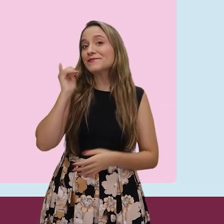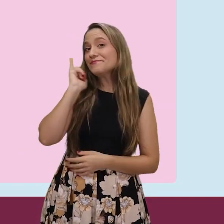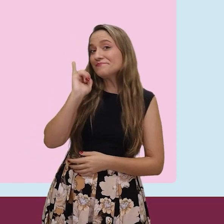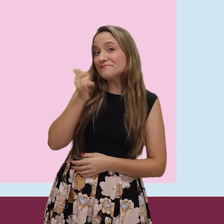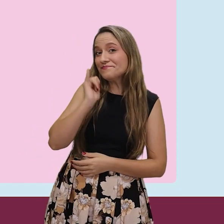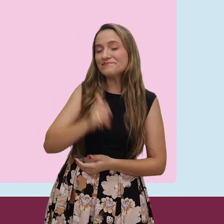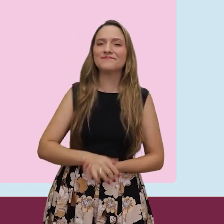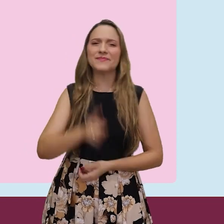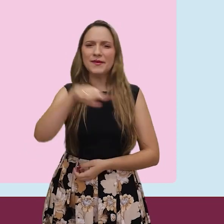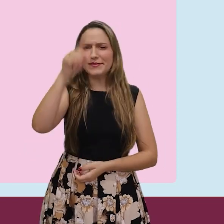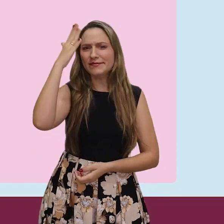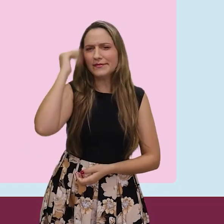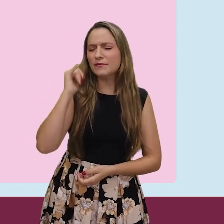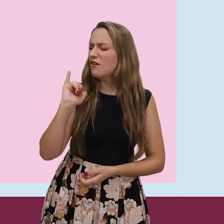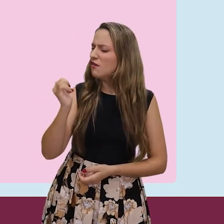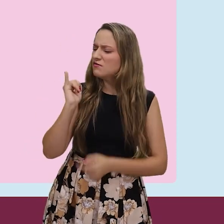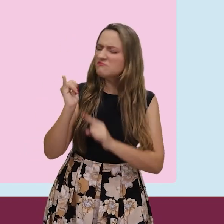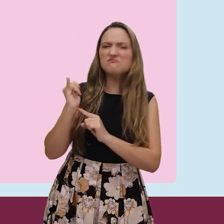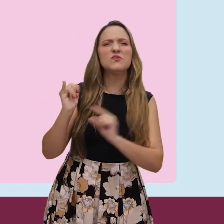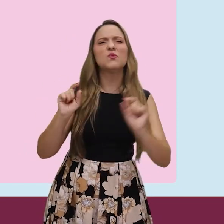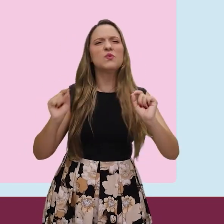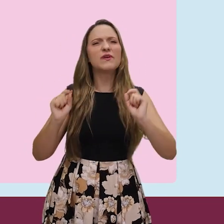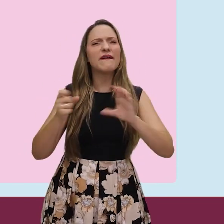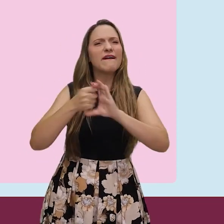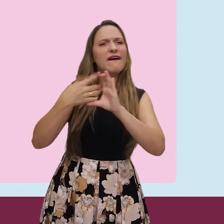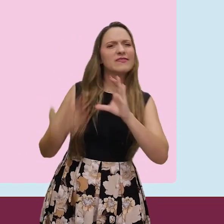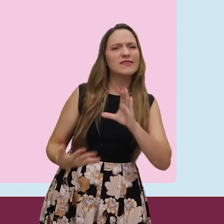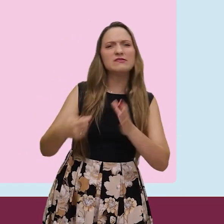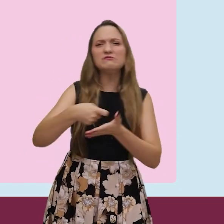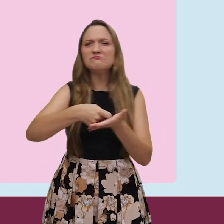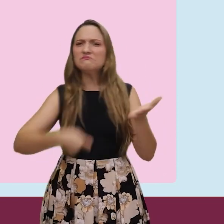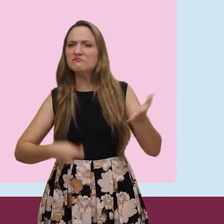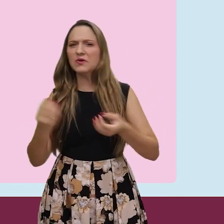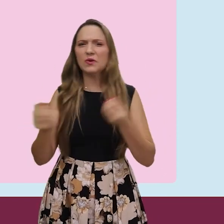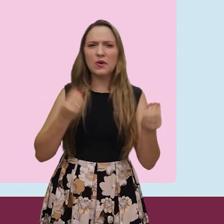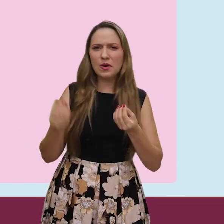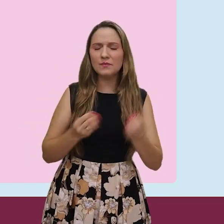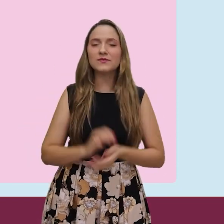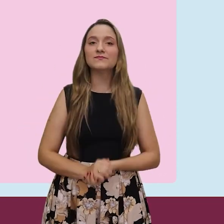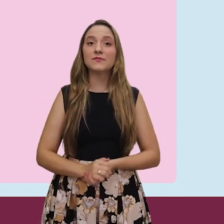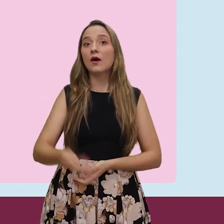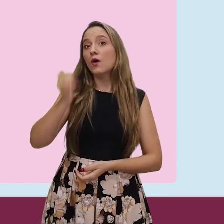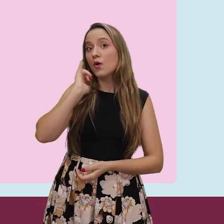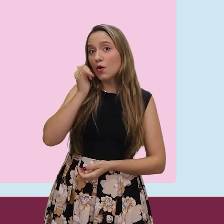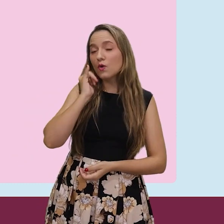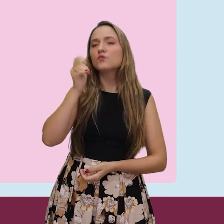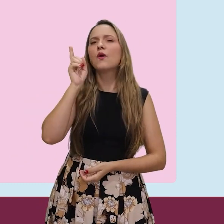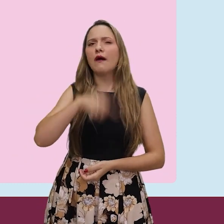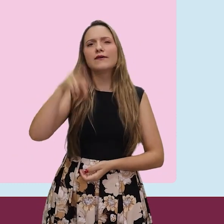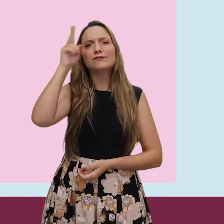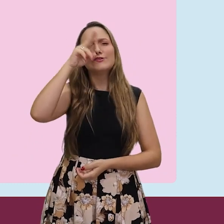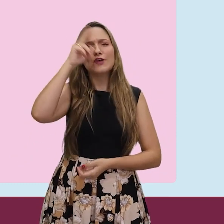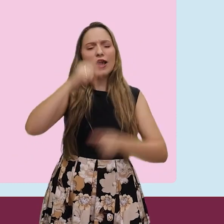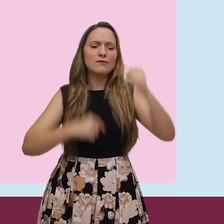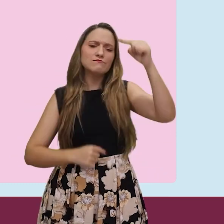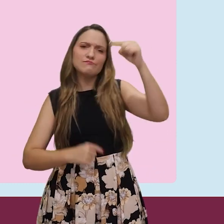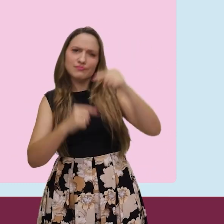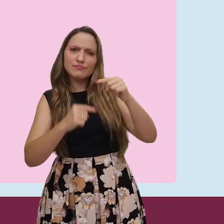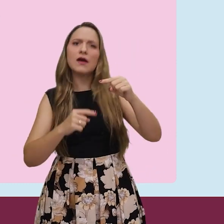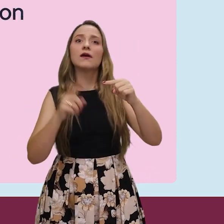suas características e como deve ser escrito? Um conto é uma narrativa curta que apresenta uma